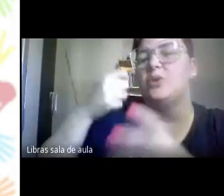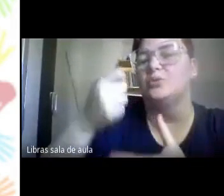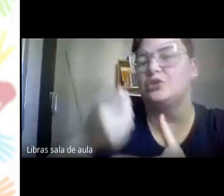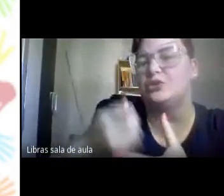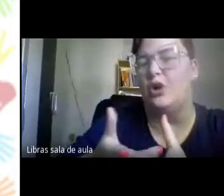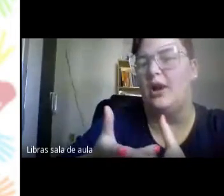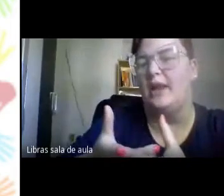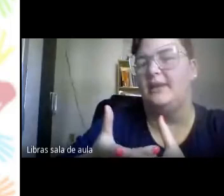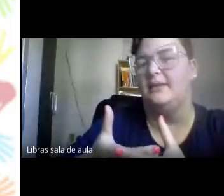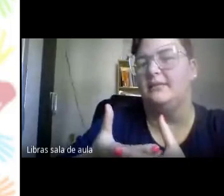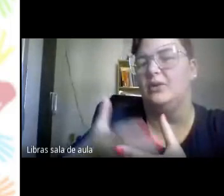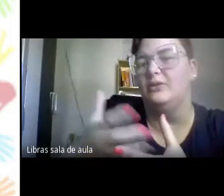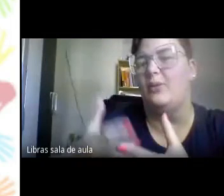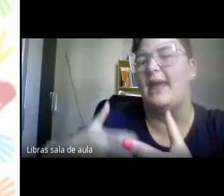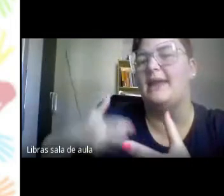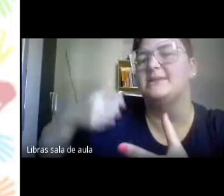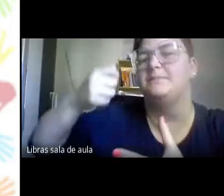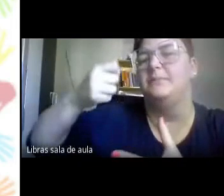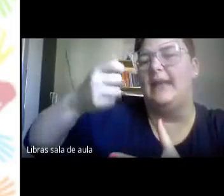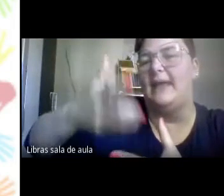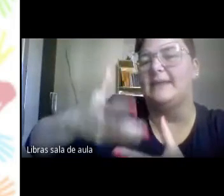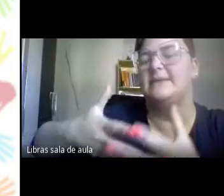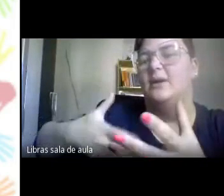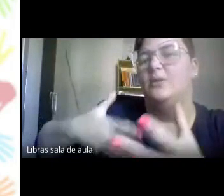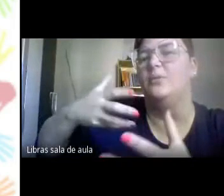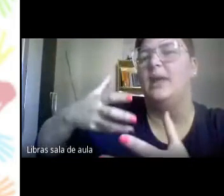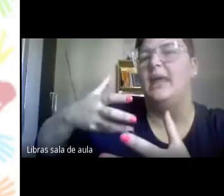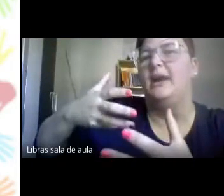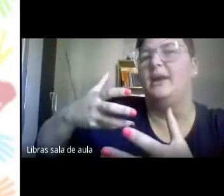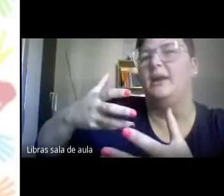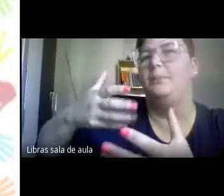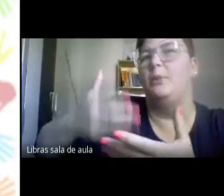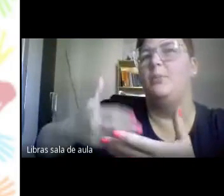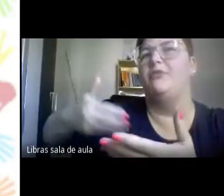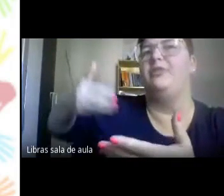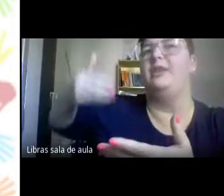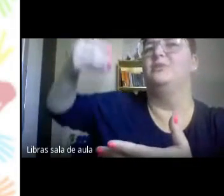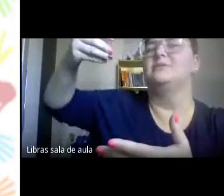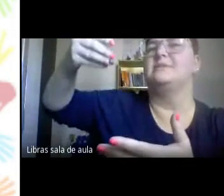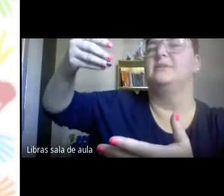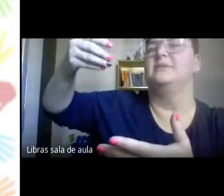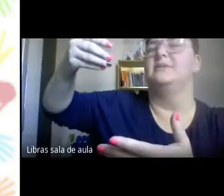eles constroem, quando eles, né, são